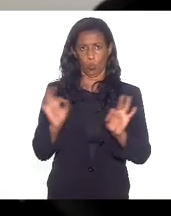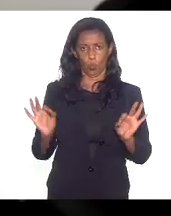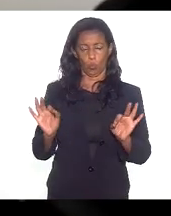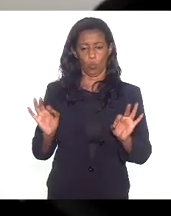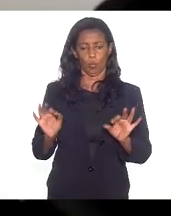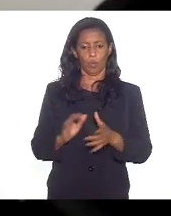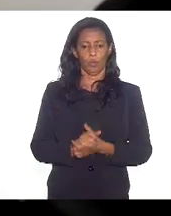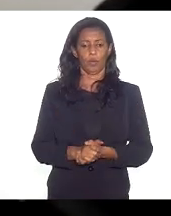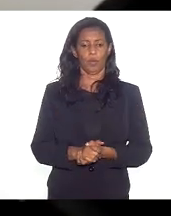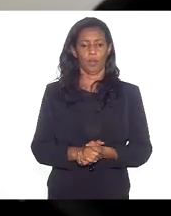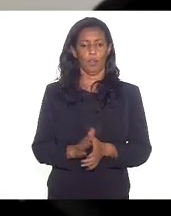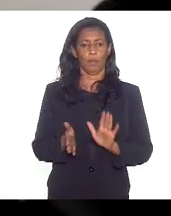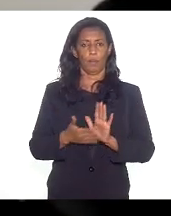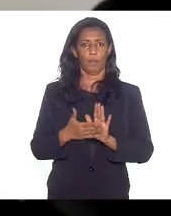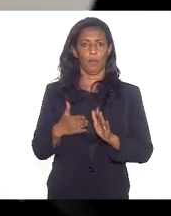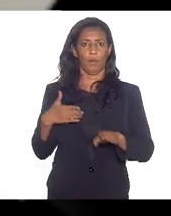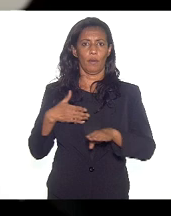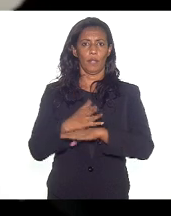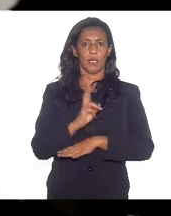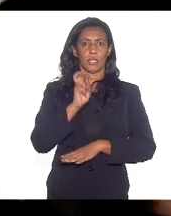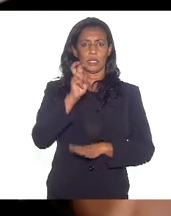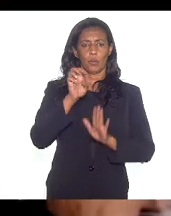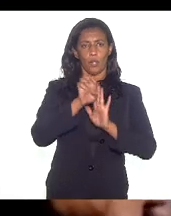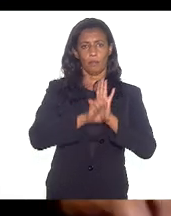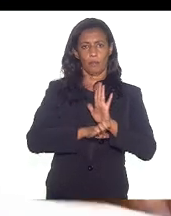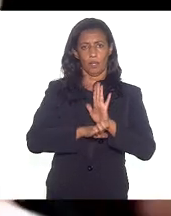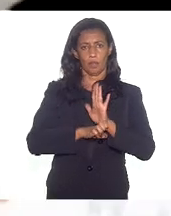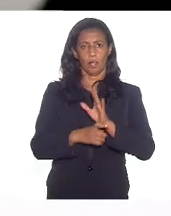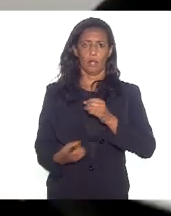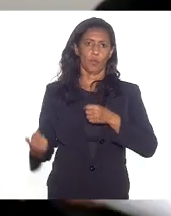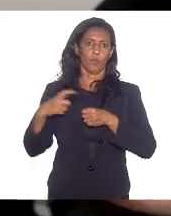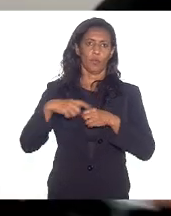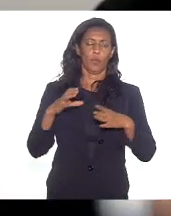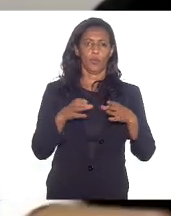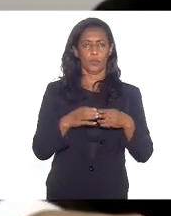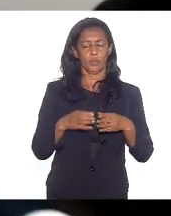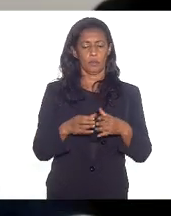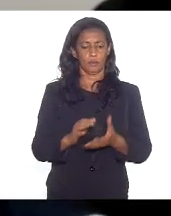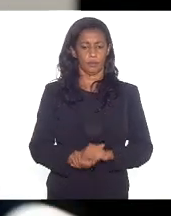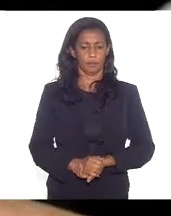discutir, encerra a discussão. A presente proposta recebeu 5 emendas e a torna às comissões.